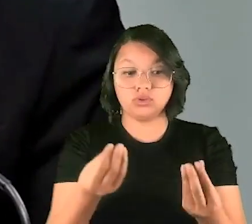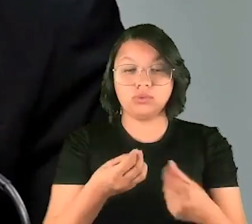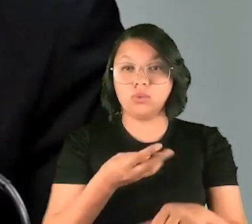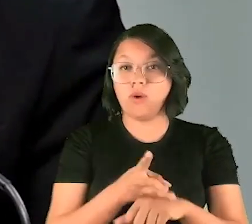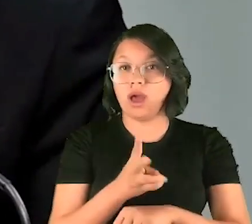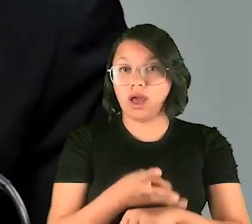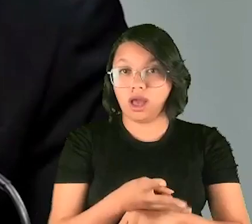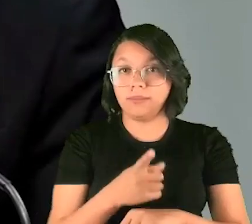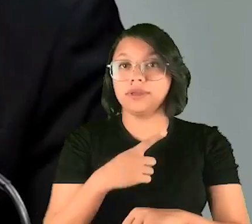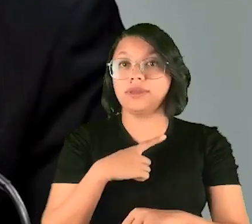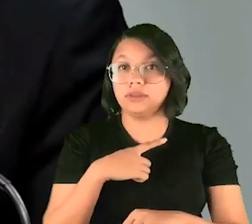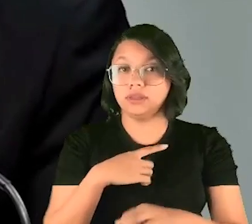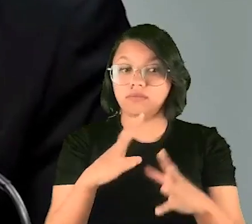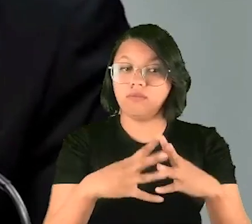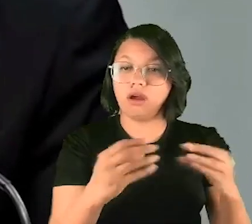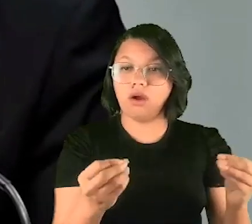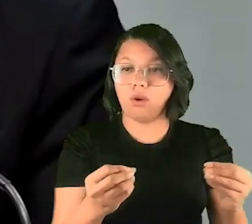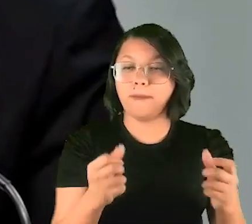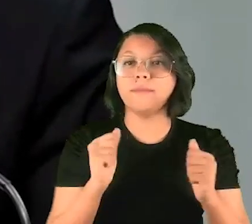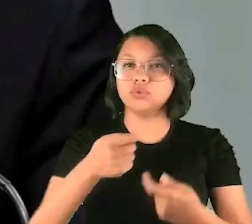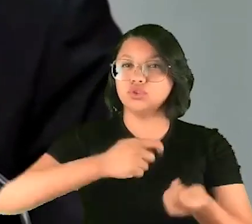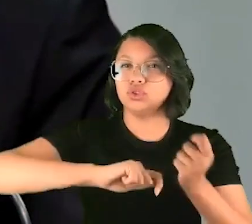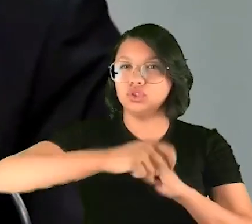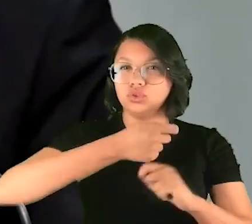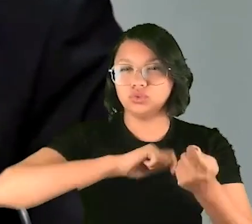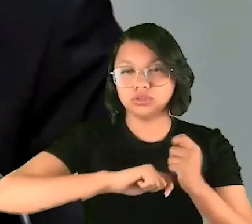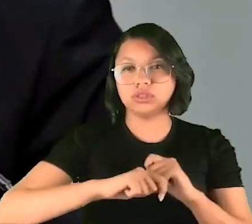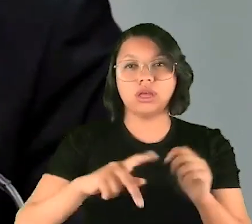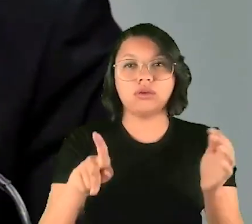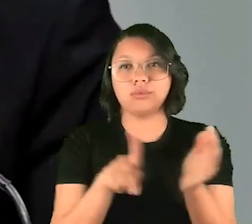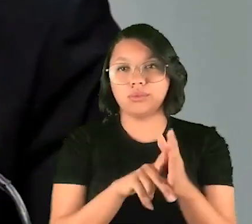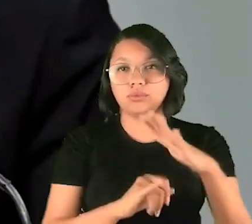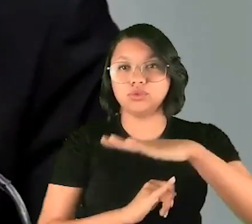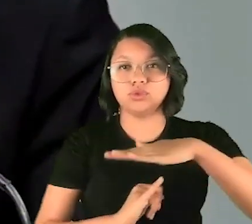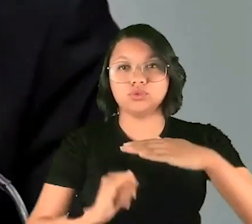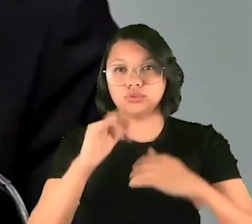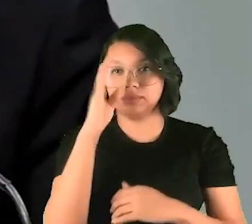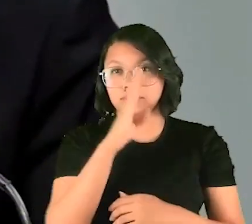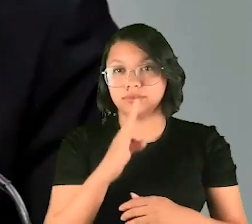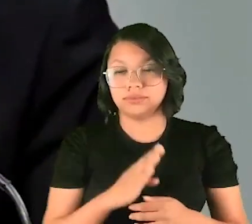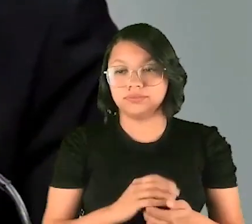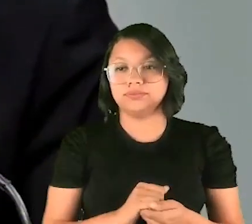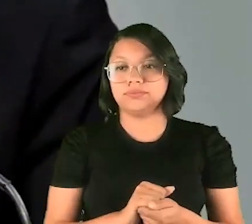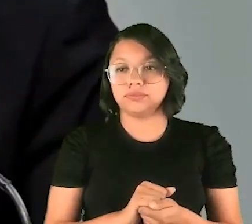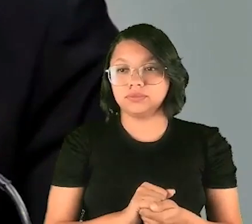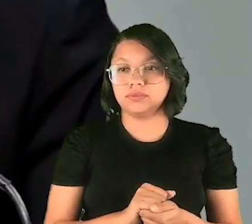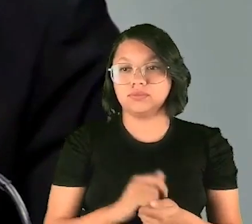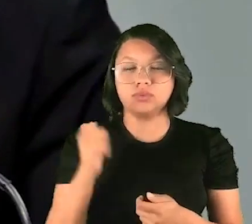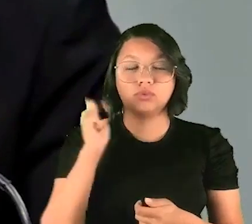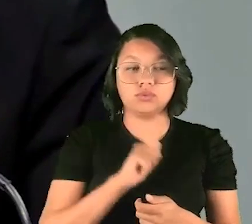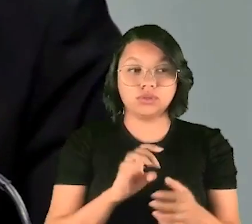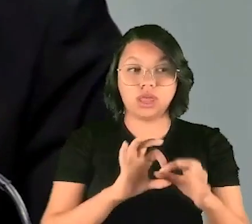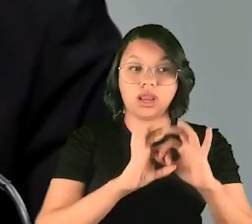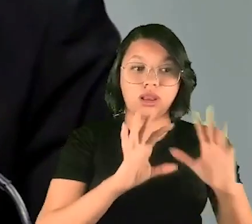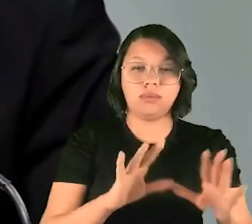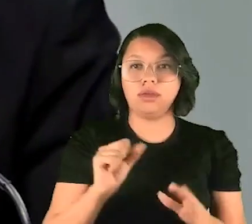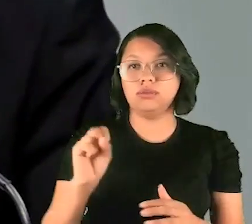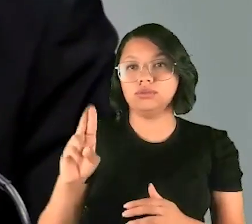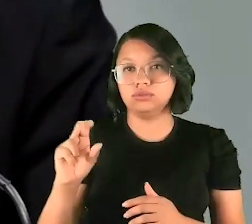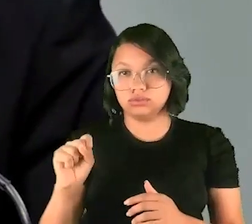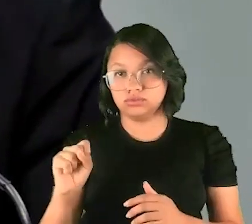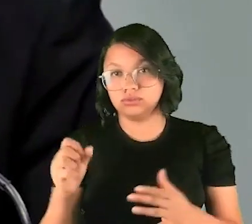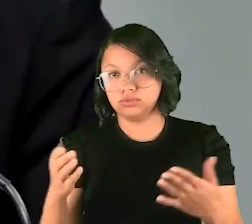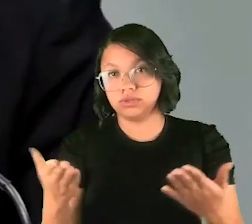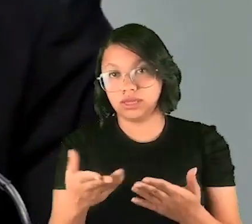do paciente com linfoma que teve a resposta completa, né? Aí a gente poderia negociar com o Butantan um preço muito, muito inferior e